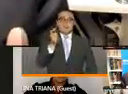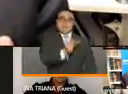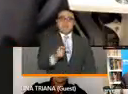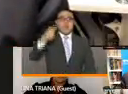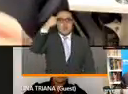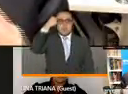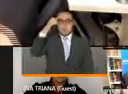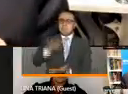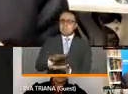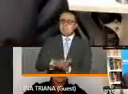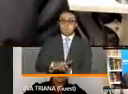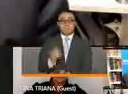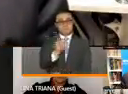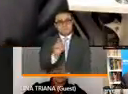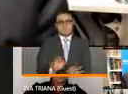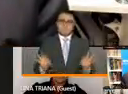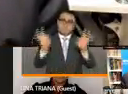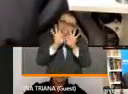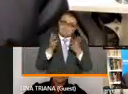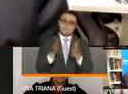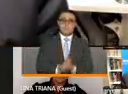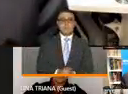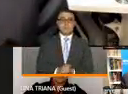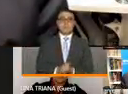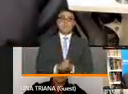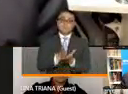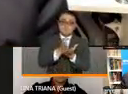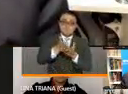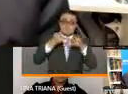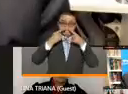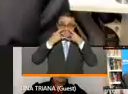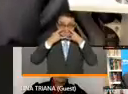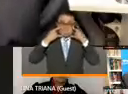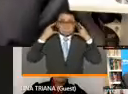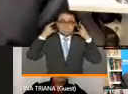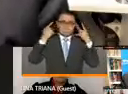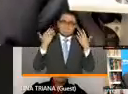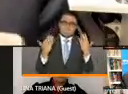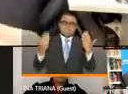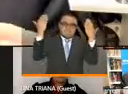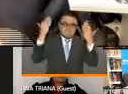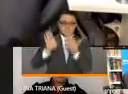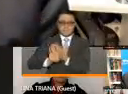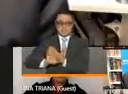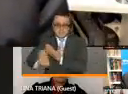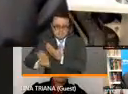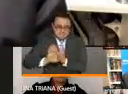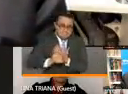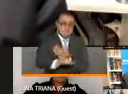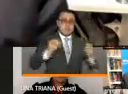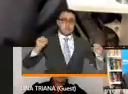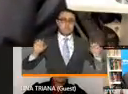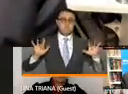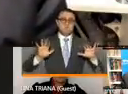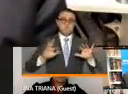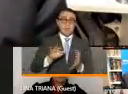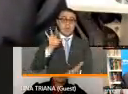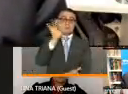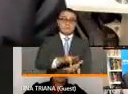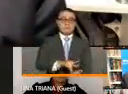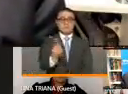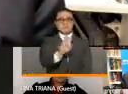guarda, que sigam com o uso de mascarillas, de cobrebocas, com a distância física, evitar aglomerações, porque